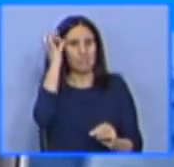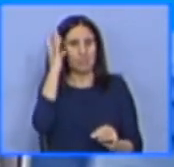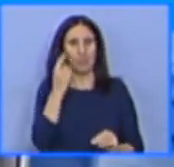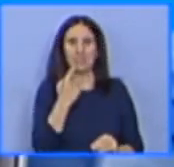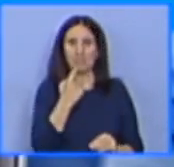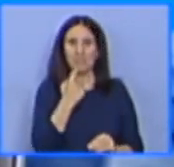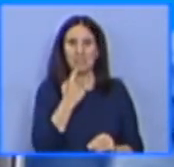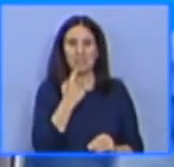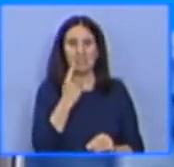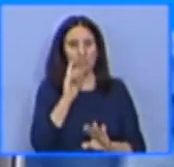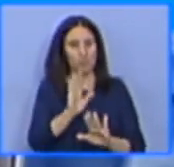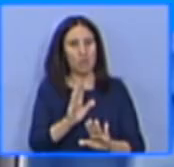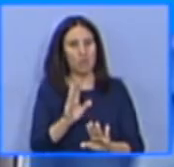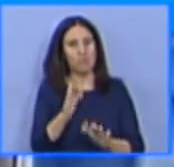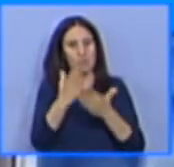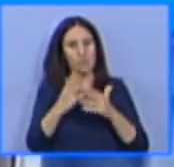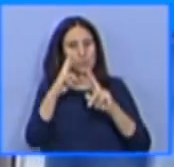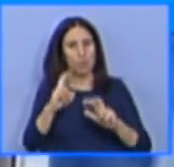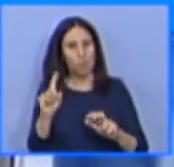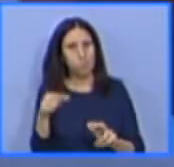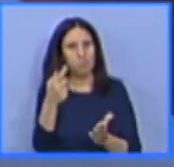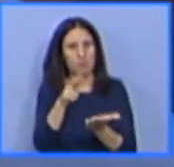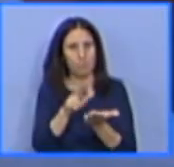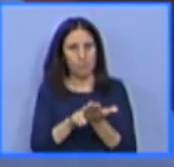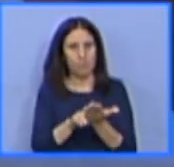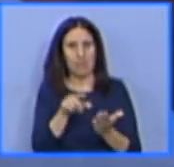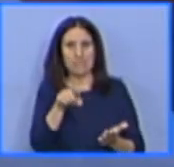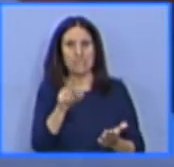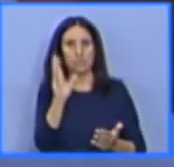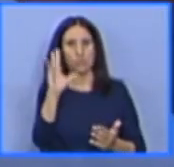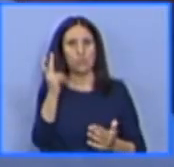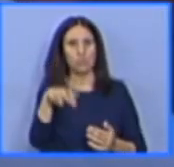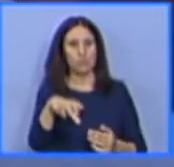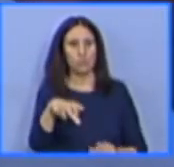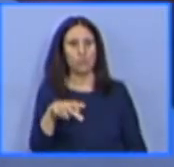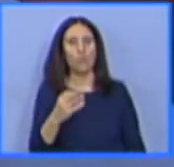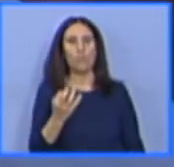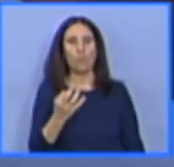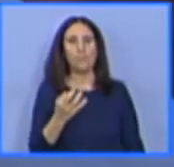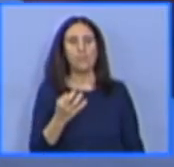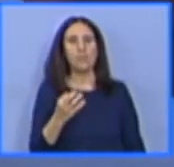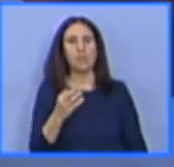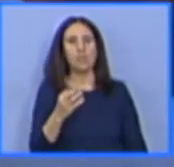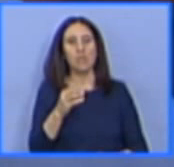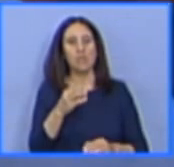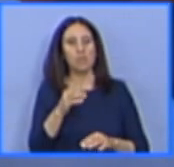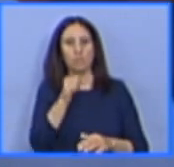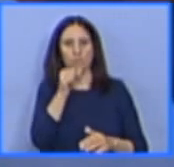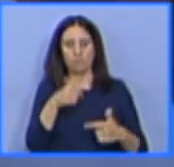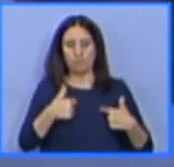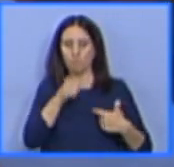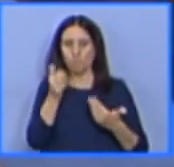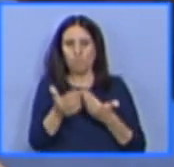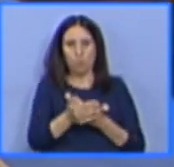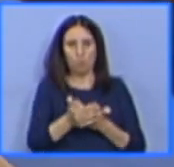assim, que estava em vias de ser estudada e aprovada. Então foi aí que surgiu o Stop Eutanásia. Entretanto, o Stop